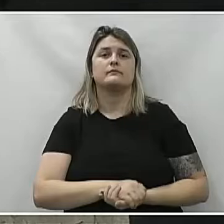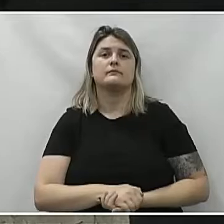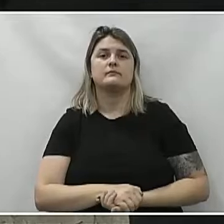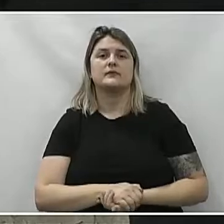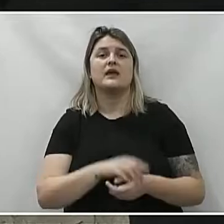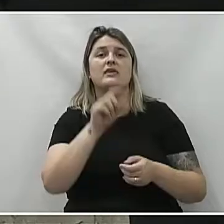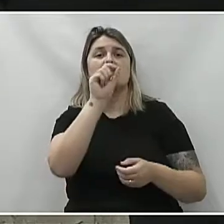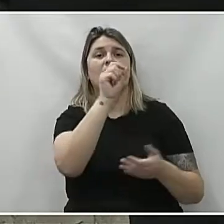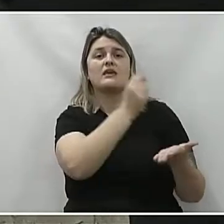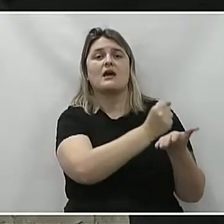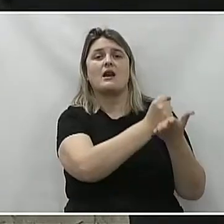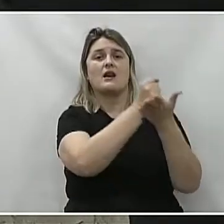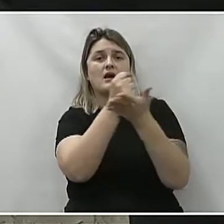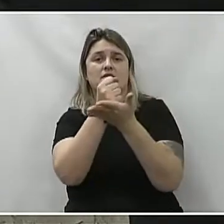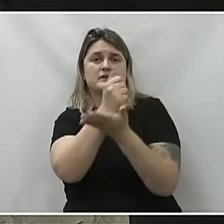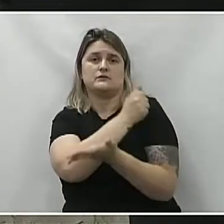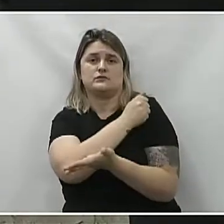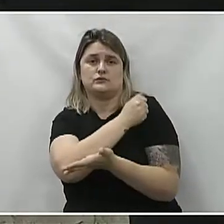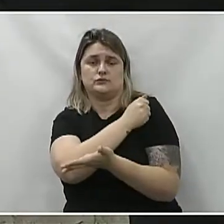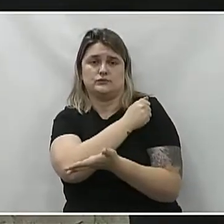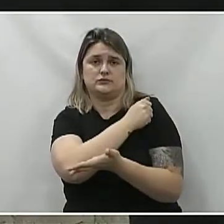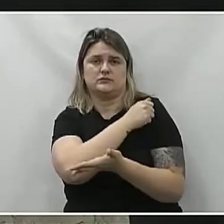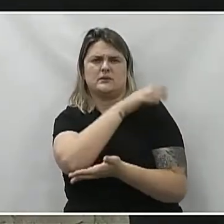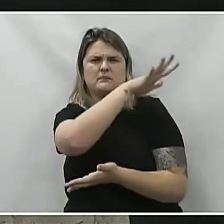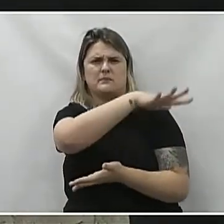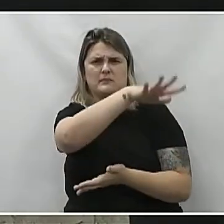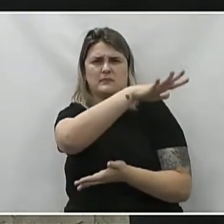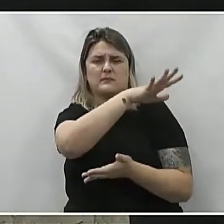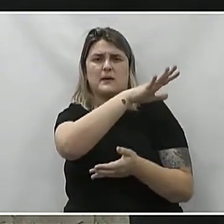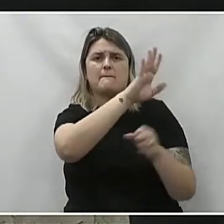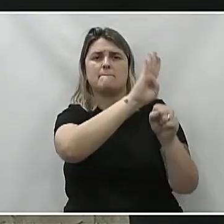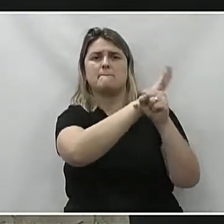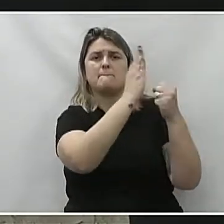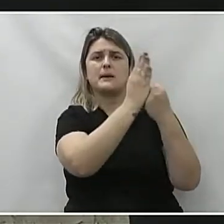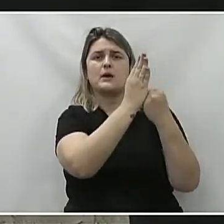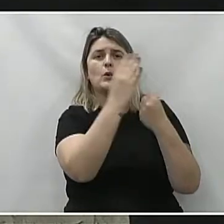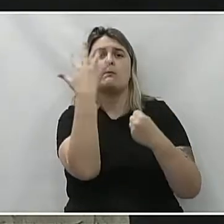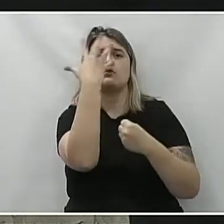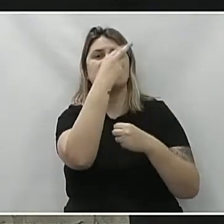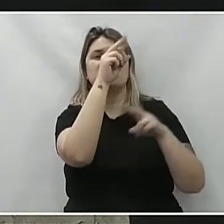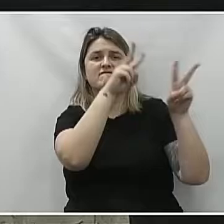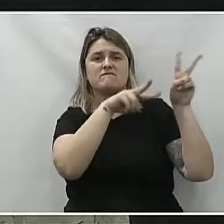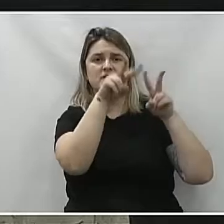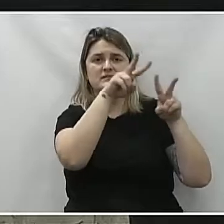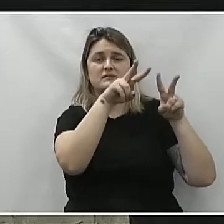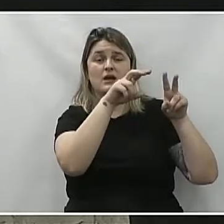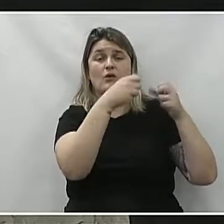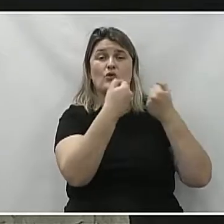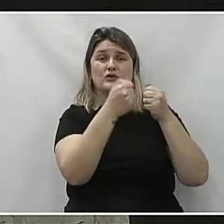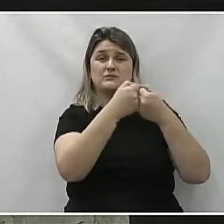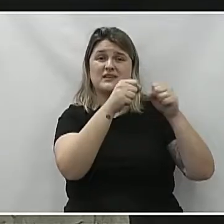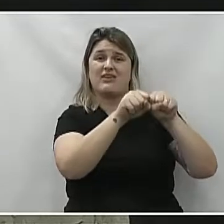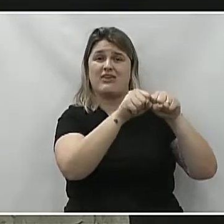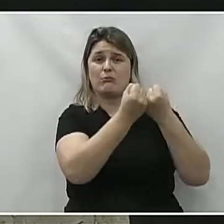dos estudantes. Na região do Bela Vista quebrou o ônibus, ficou lá